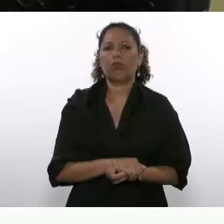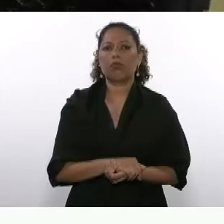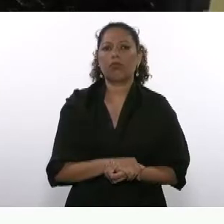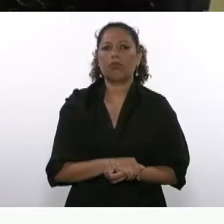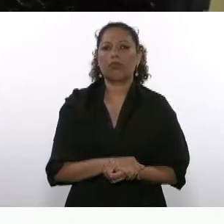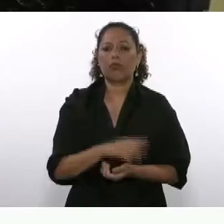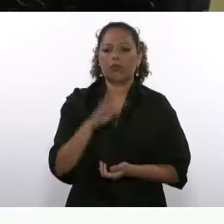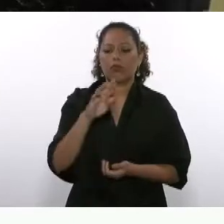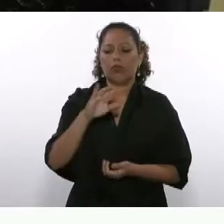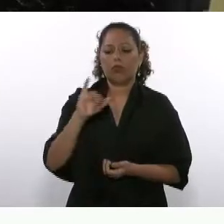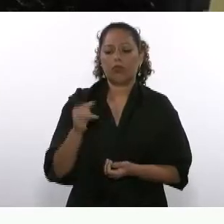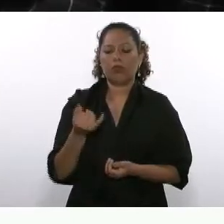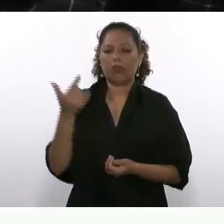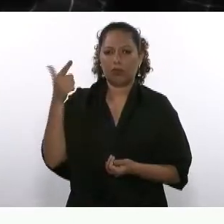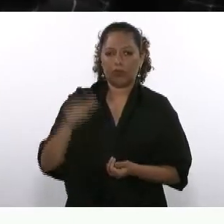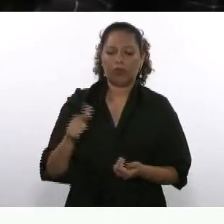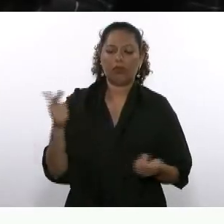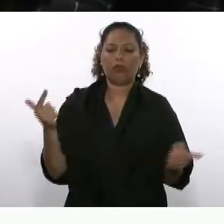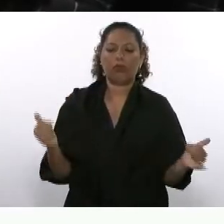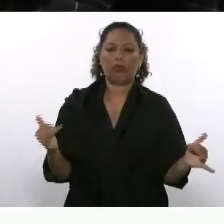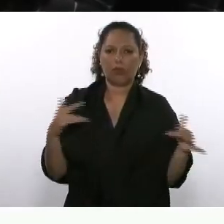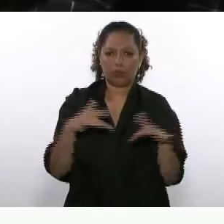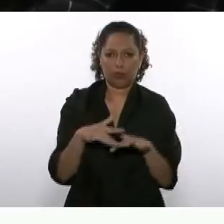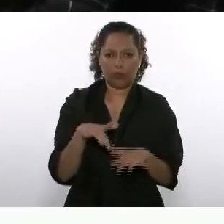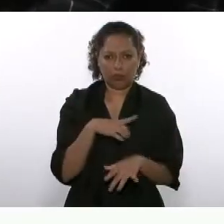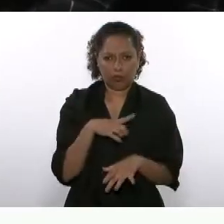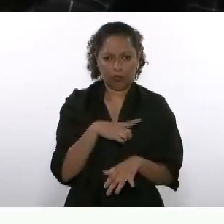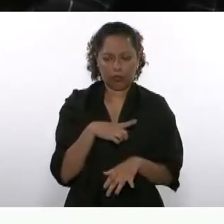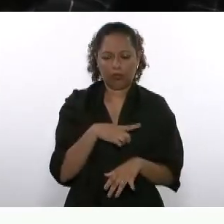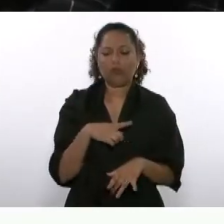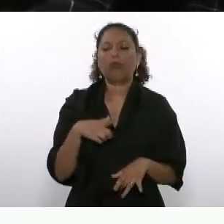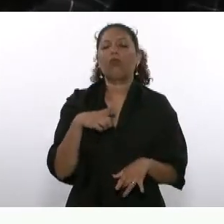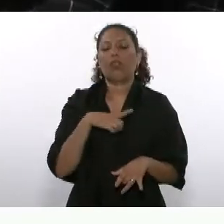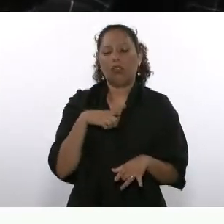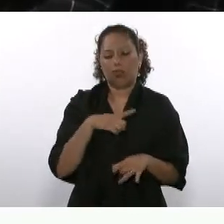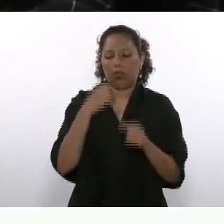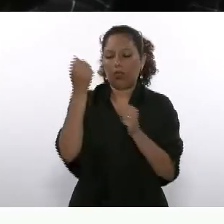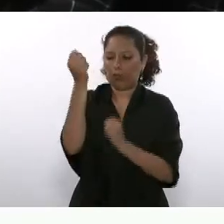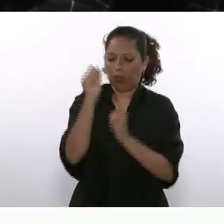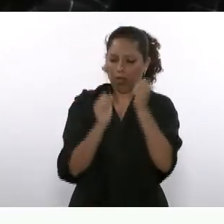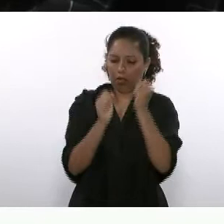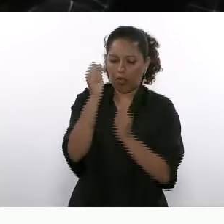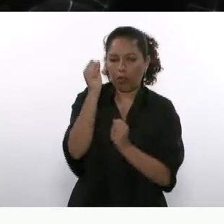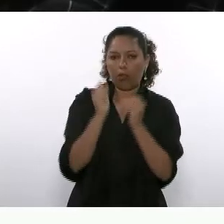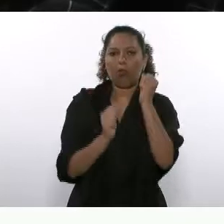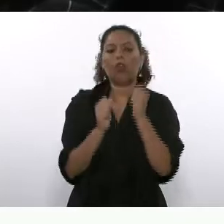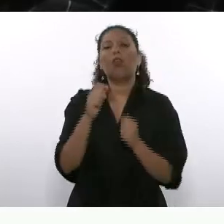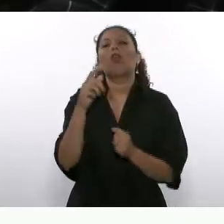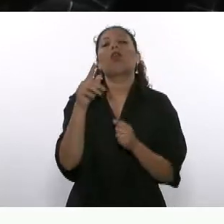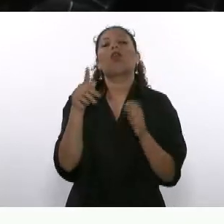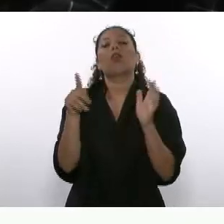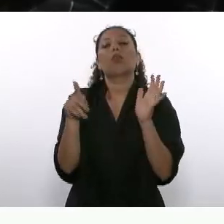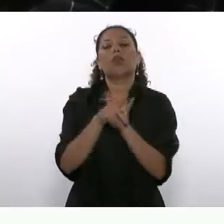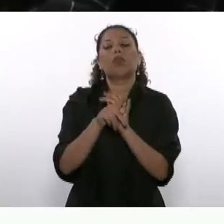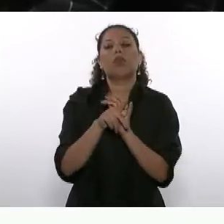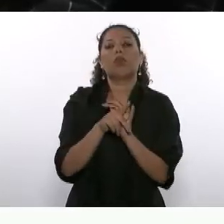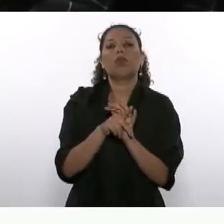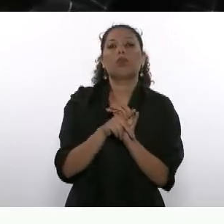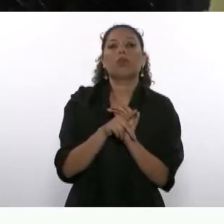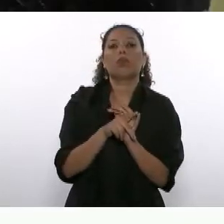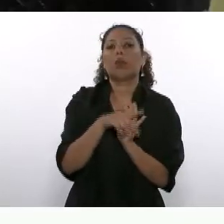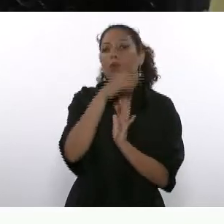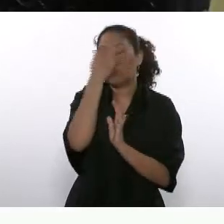Do RJ Mais Inclusão? Não, tem. A gente tem uma academia da terceira idade específica para PCDs no Júlio Delamare.